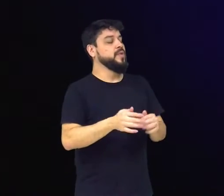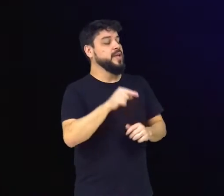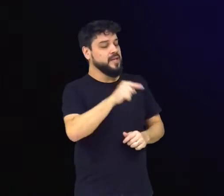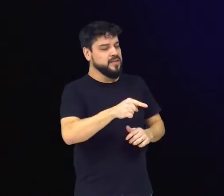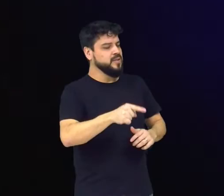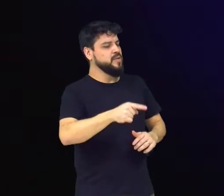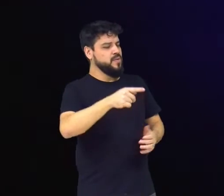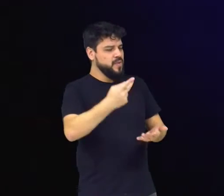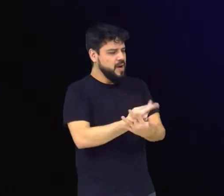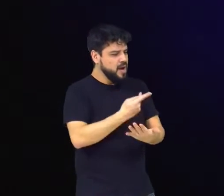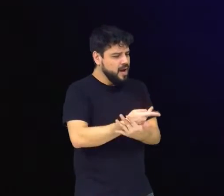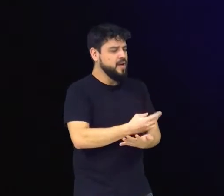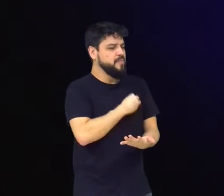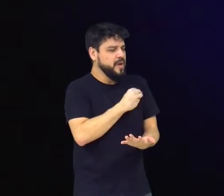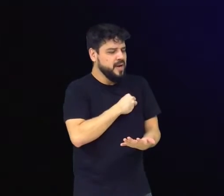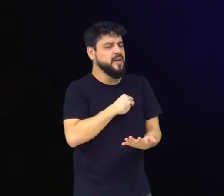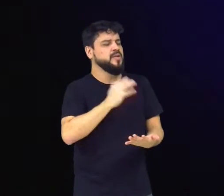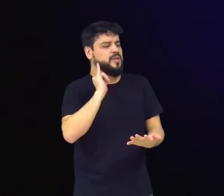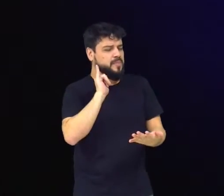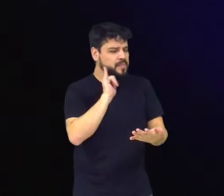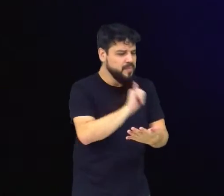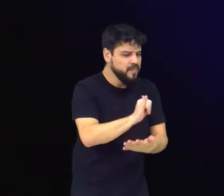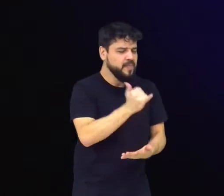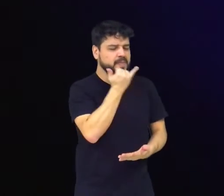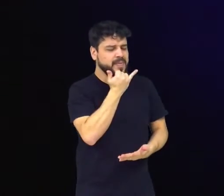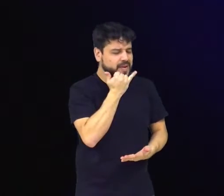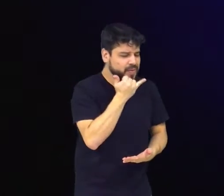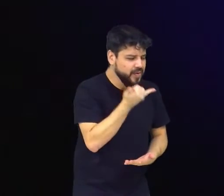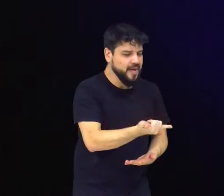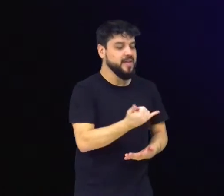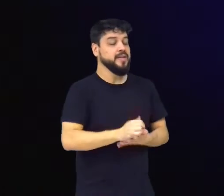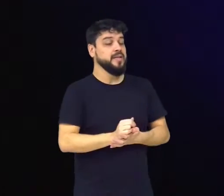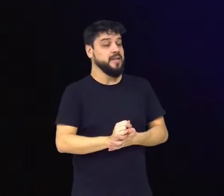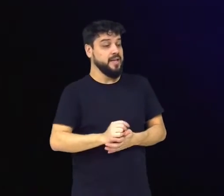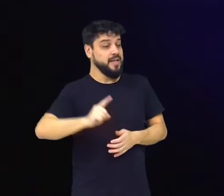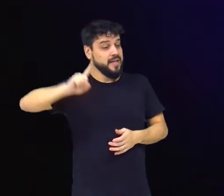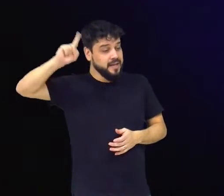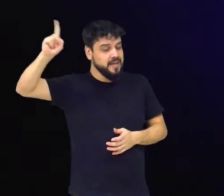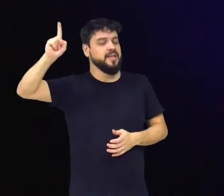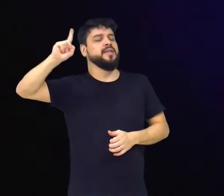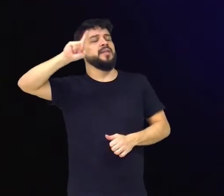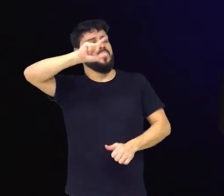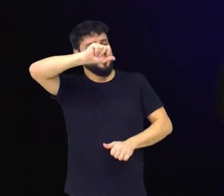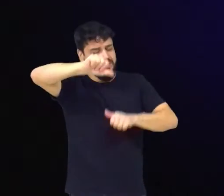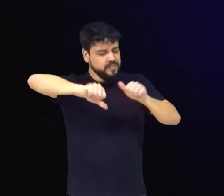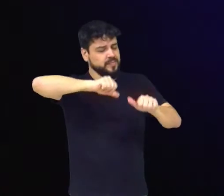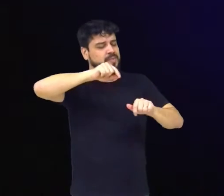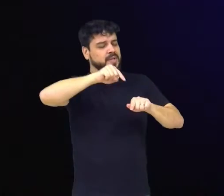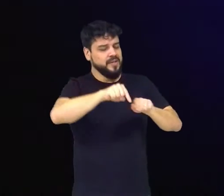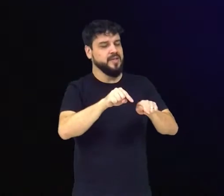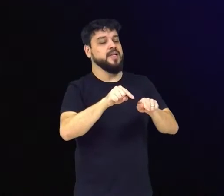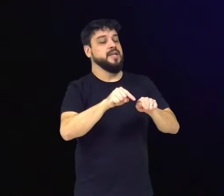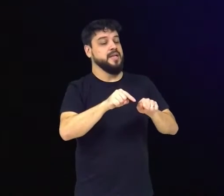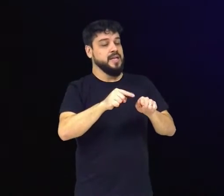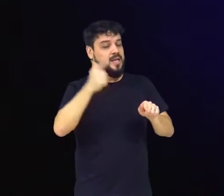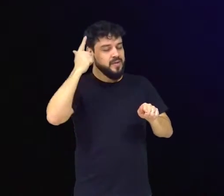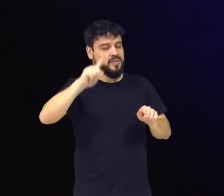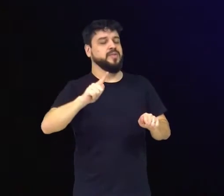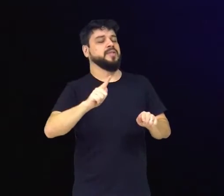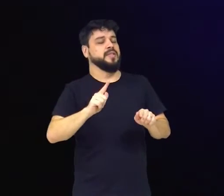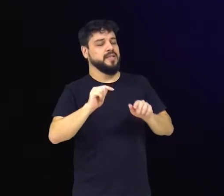perdoada e que já recebeu em dobro das mãos do Senhor por todos os seus pecados. Amado irmão e